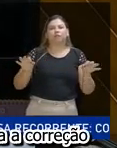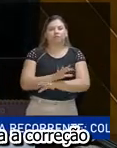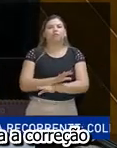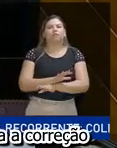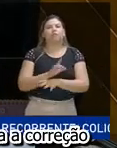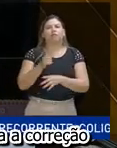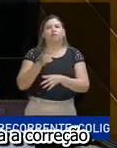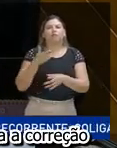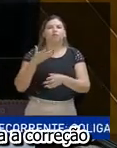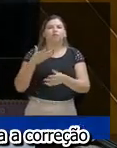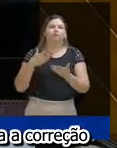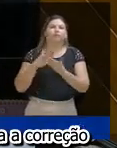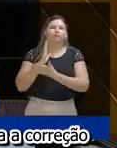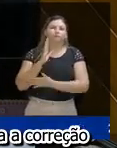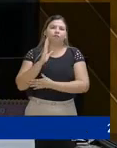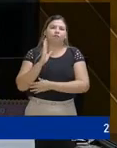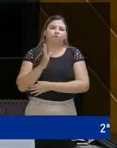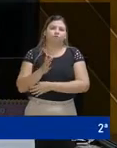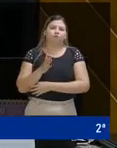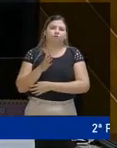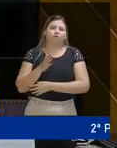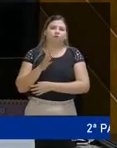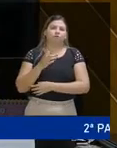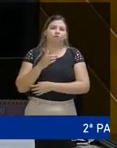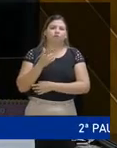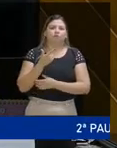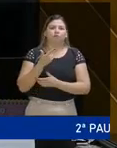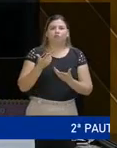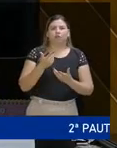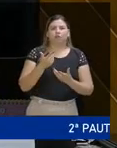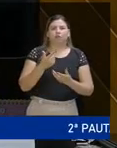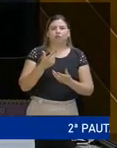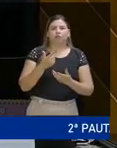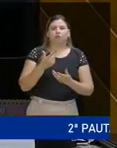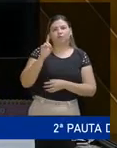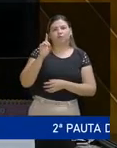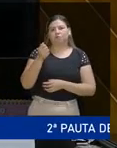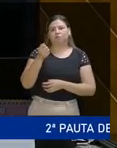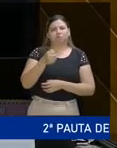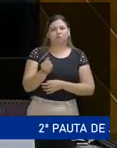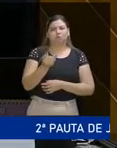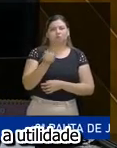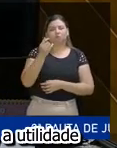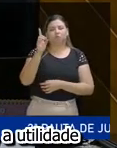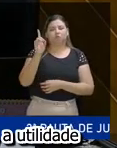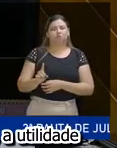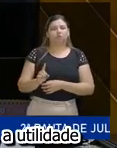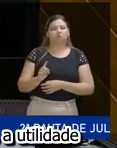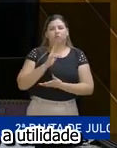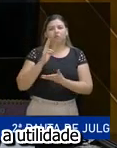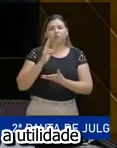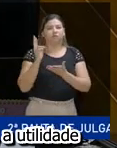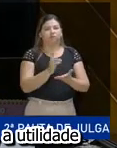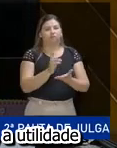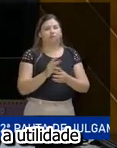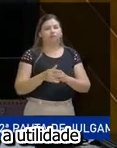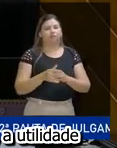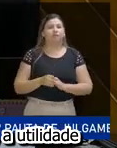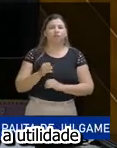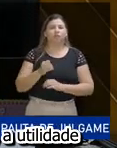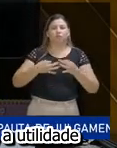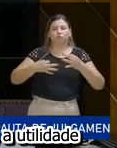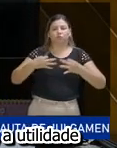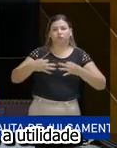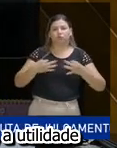que inviabiliza a correção ou o efeito de qualquer direito de resposta. Portanto, mesmo que o recurso seja